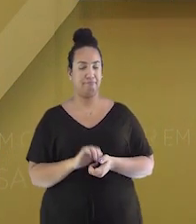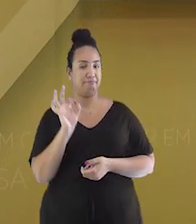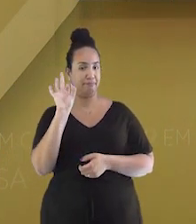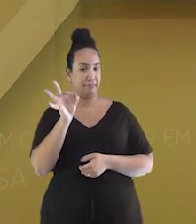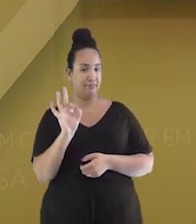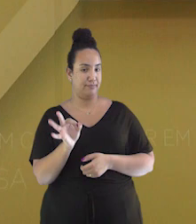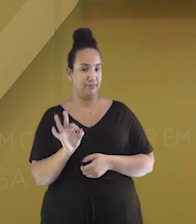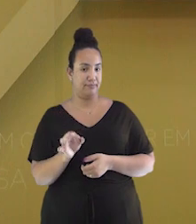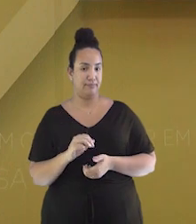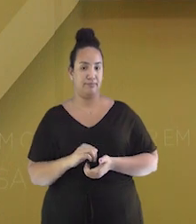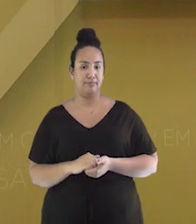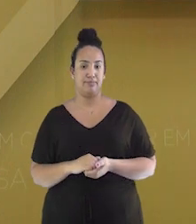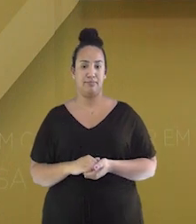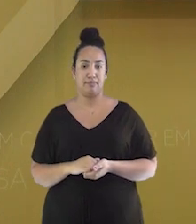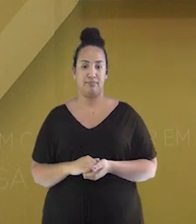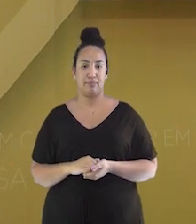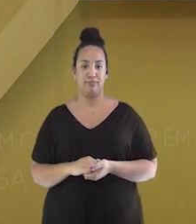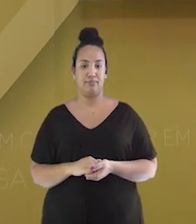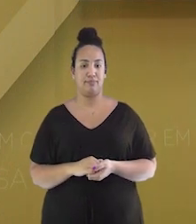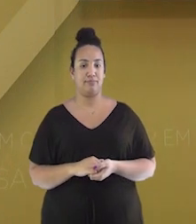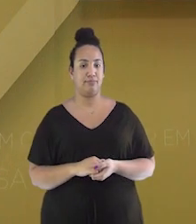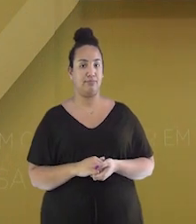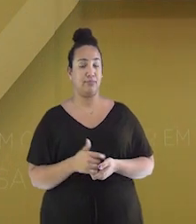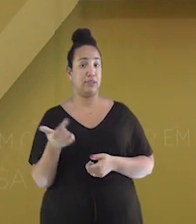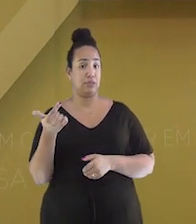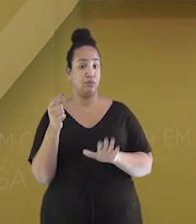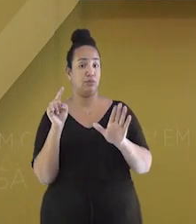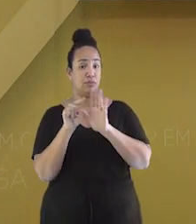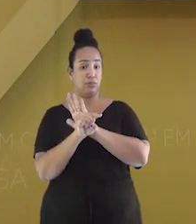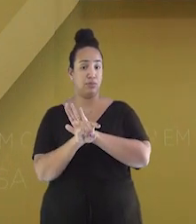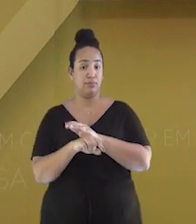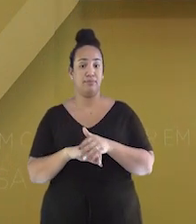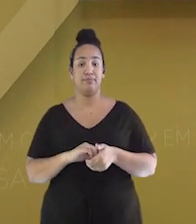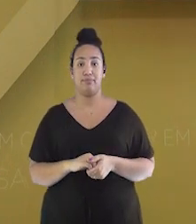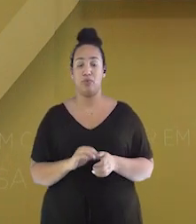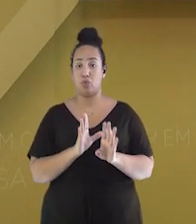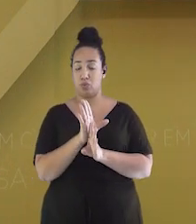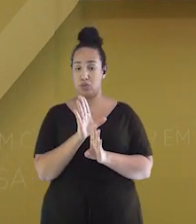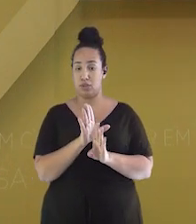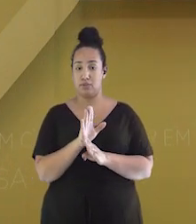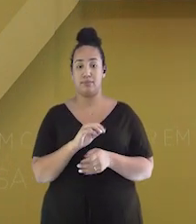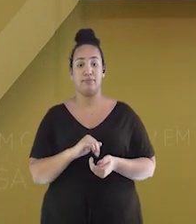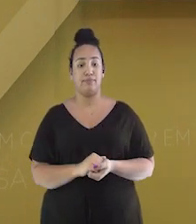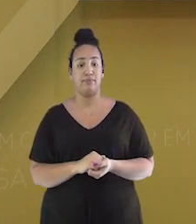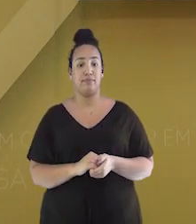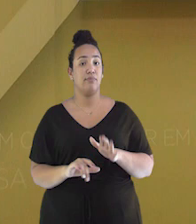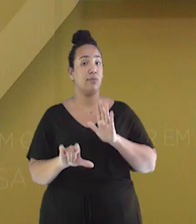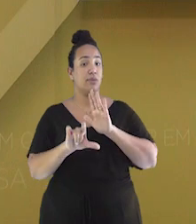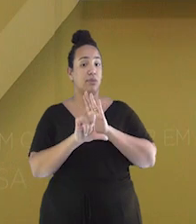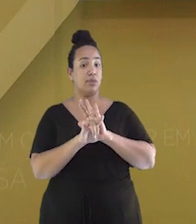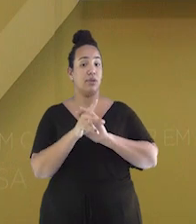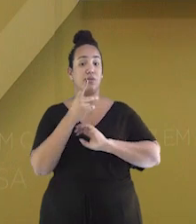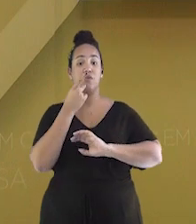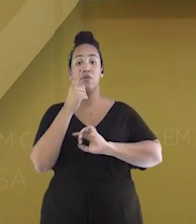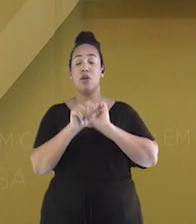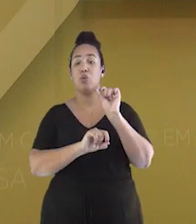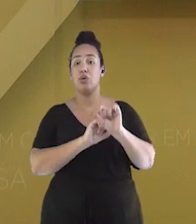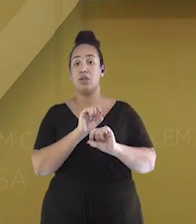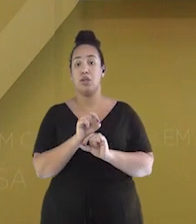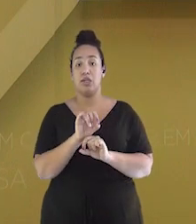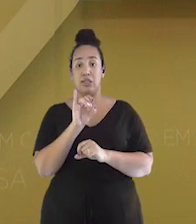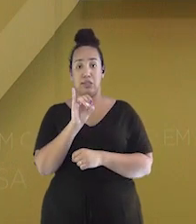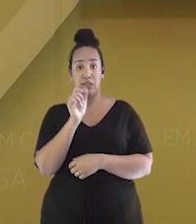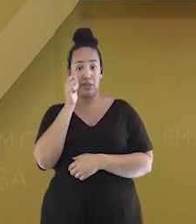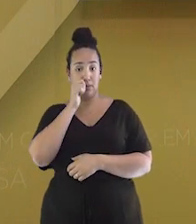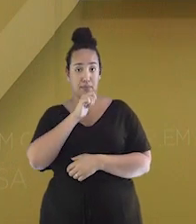Correto, Lei Áurea. A segunda pergunta, a dica é: lei que declarava